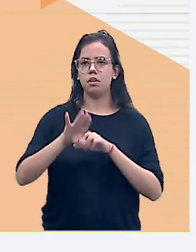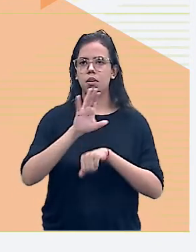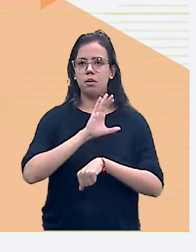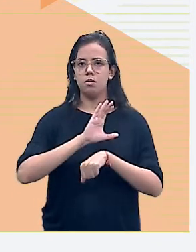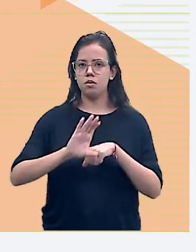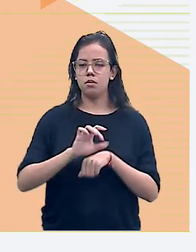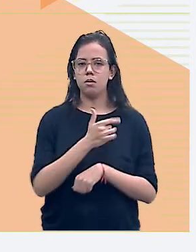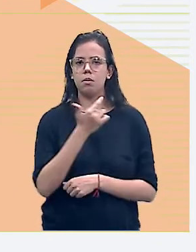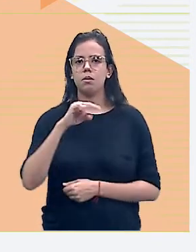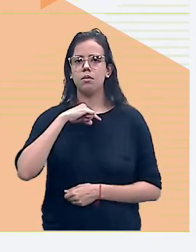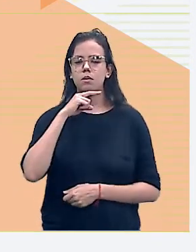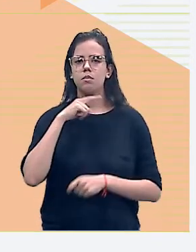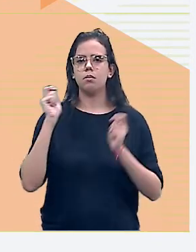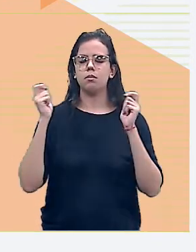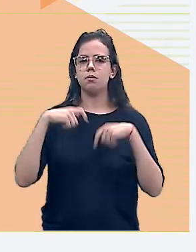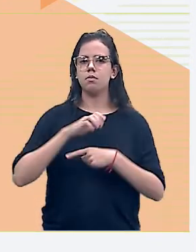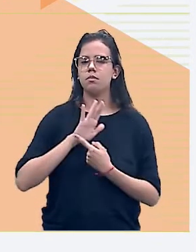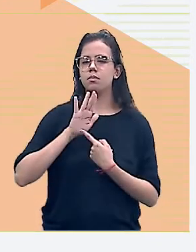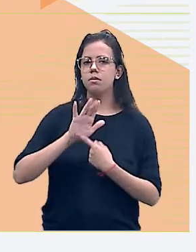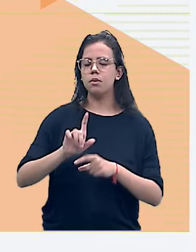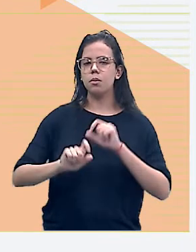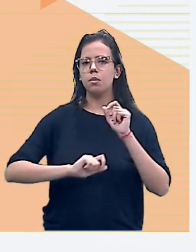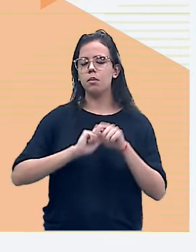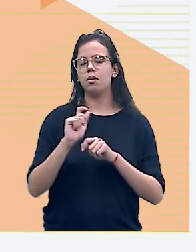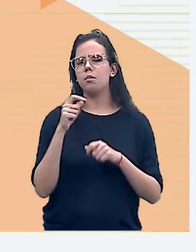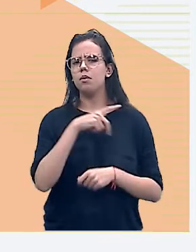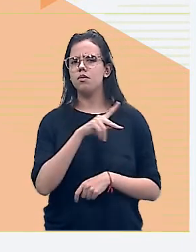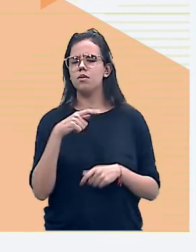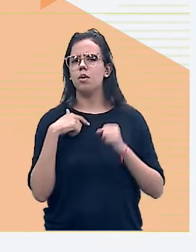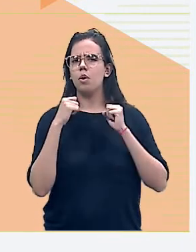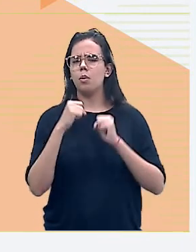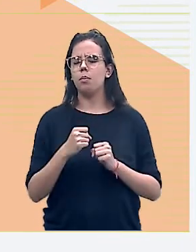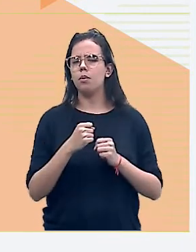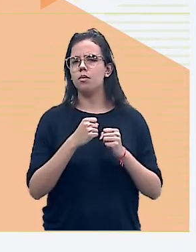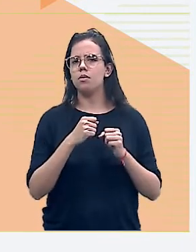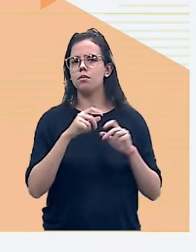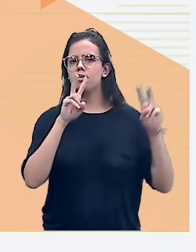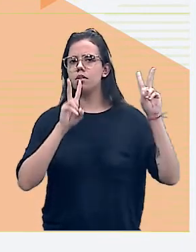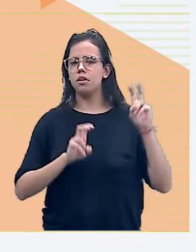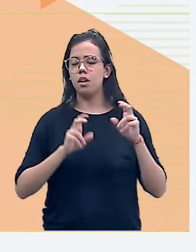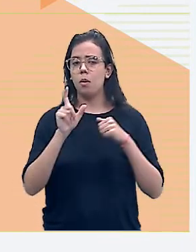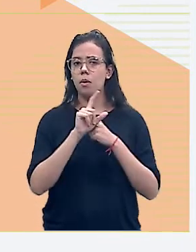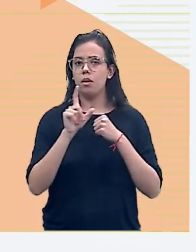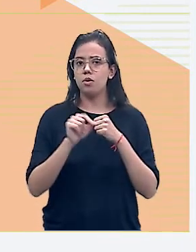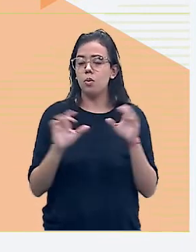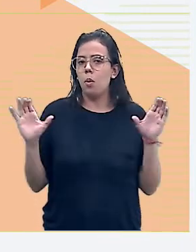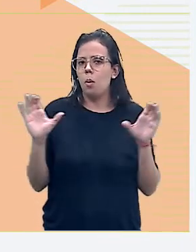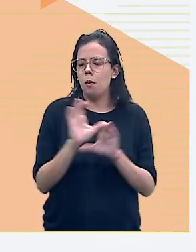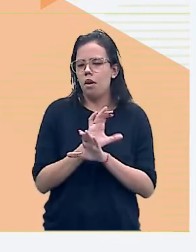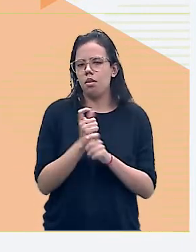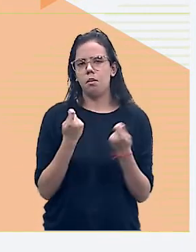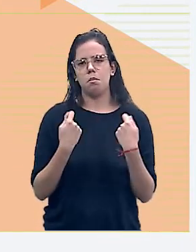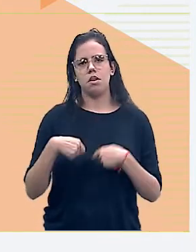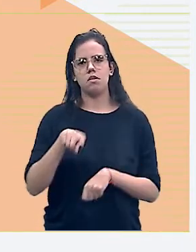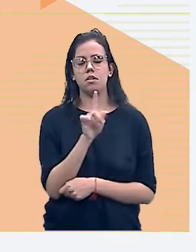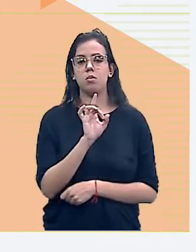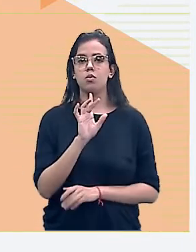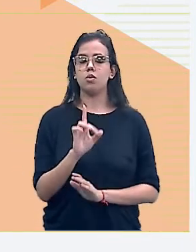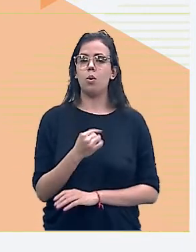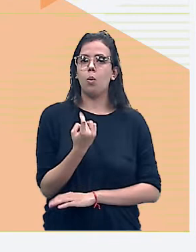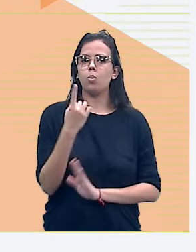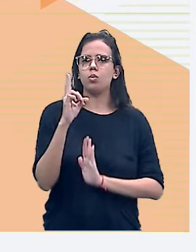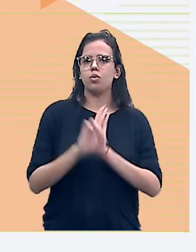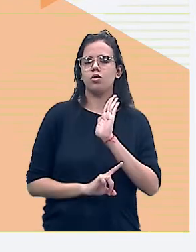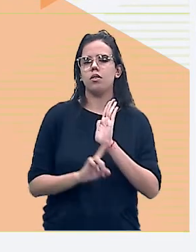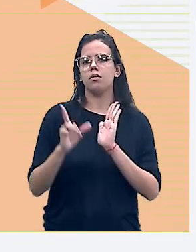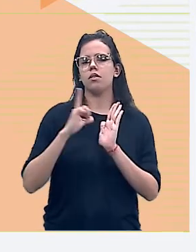os alunos costumam apresentar eu devo Professor citar todo o artigo não só o direito que é interessante